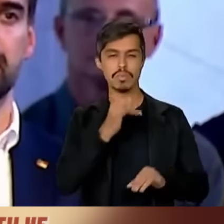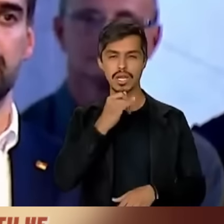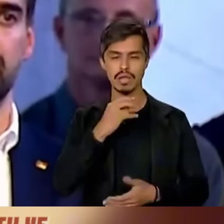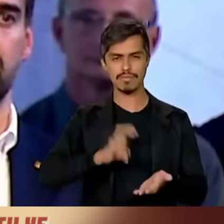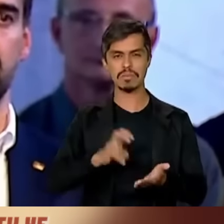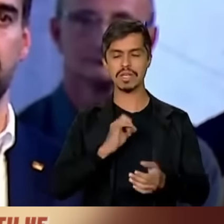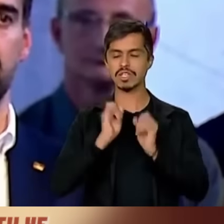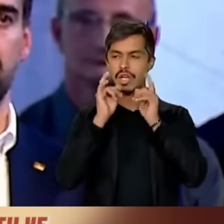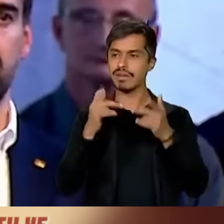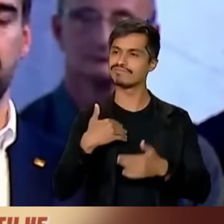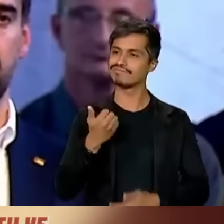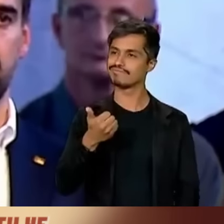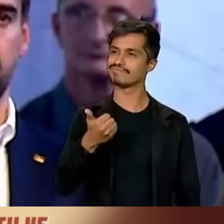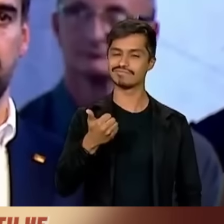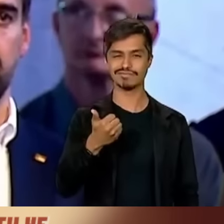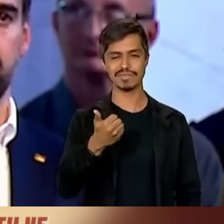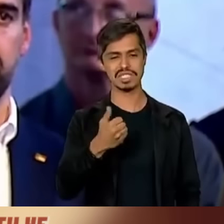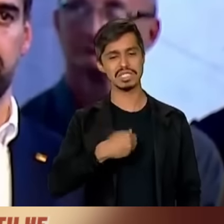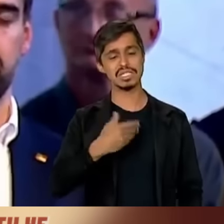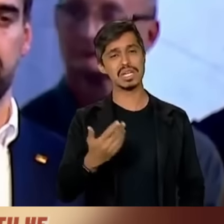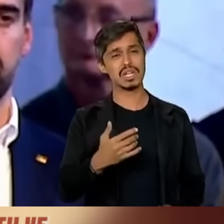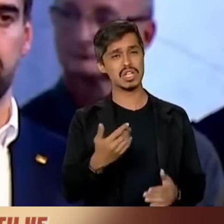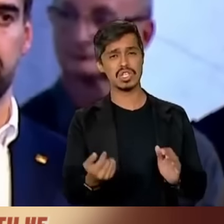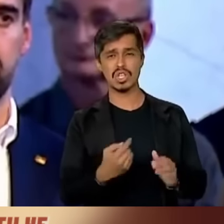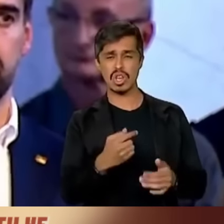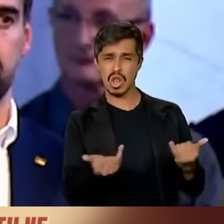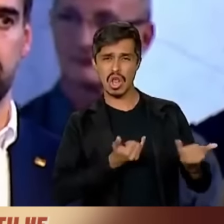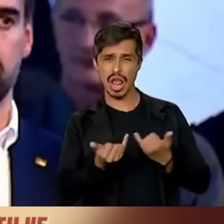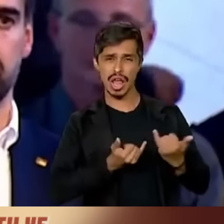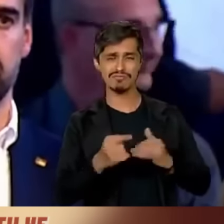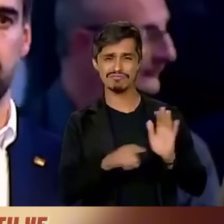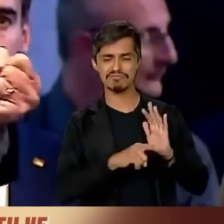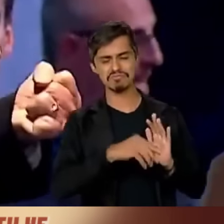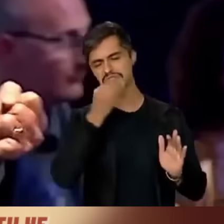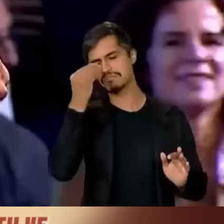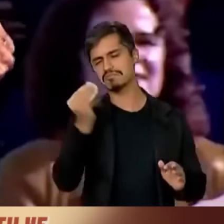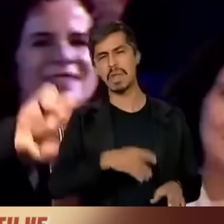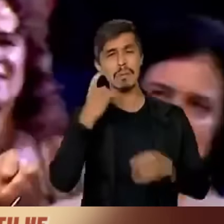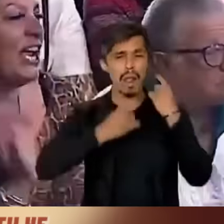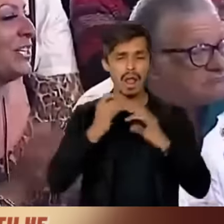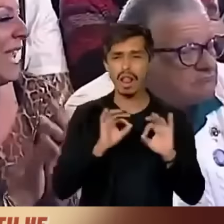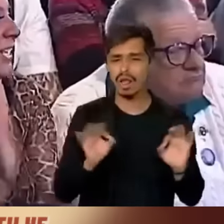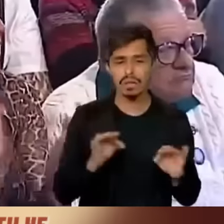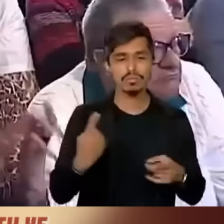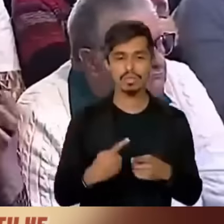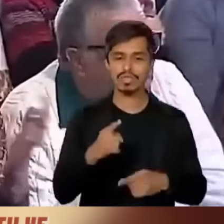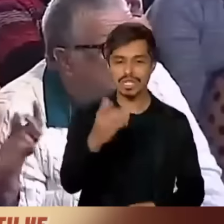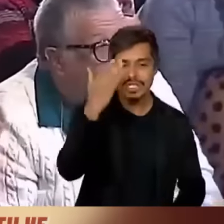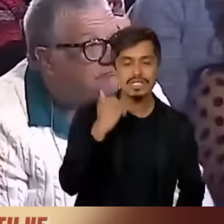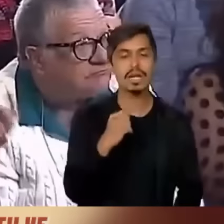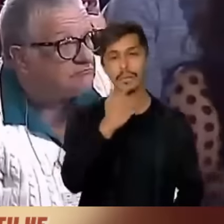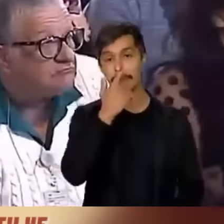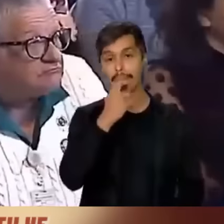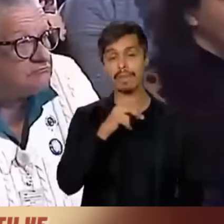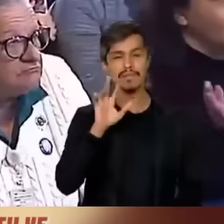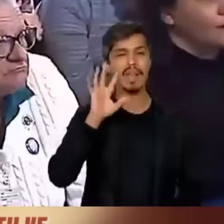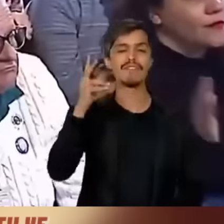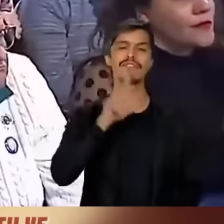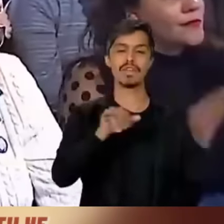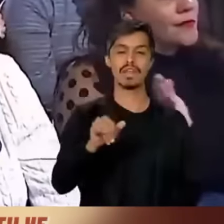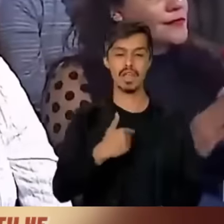manhã bem com você? Sabe quando você não se importa com a notícia negativa? Sabe quando você não está preocupado com nada, porque você sabe que você vai